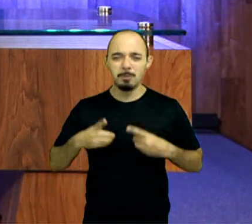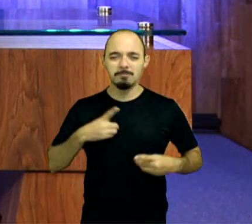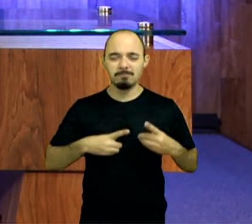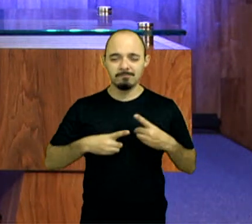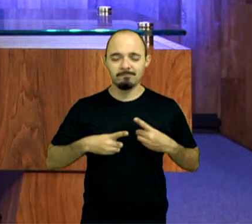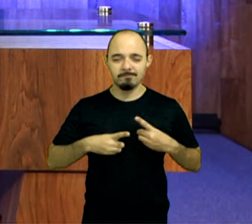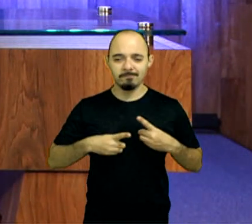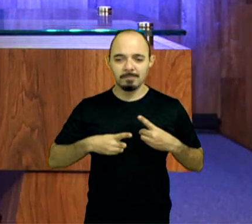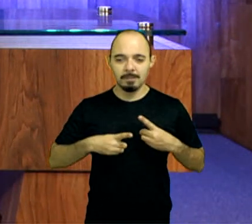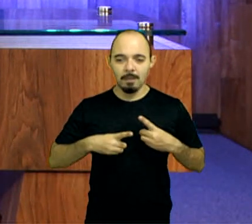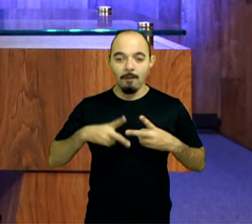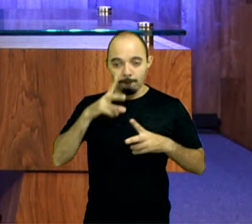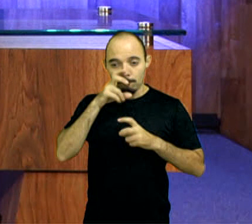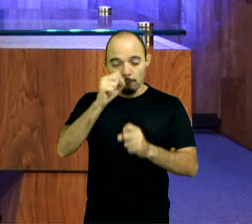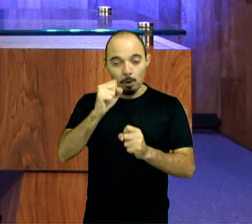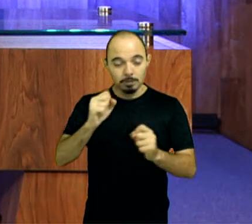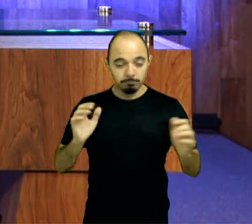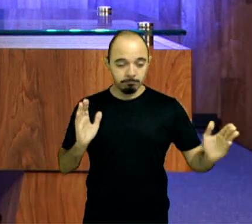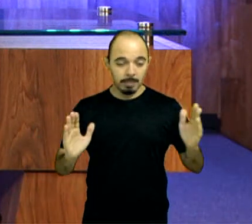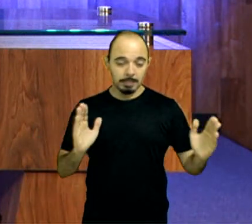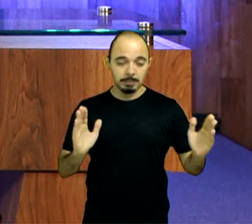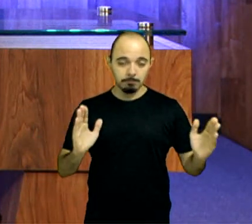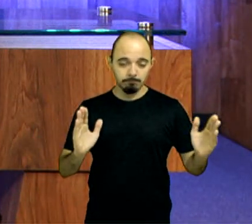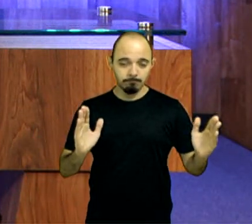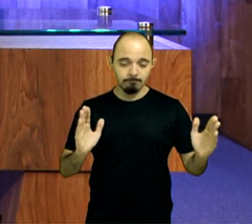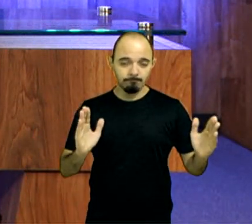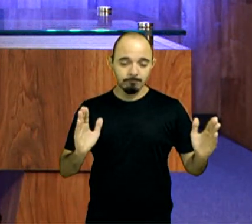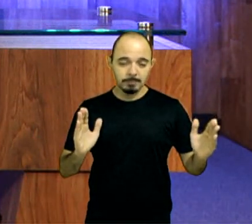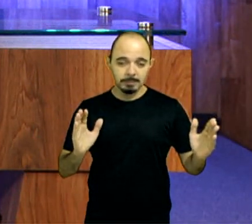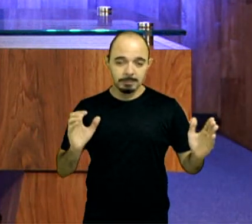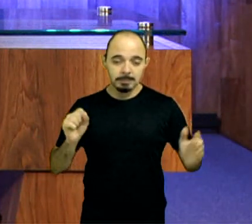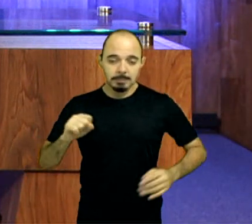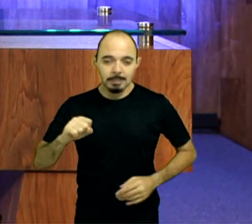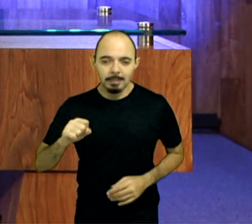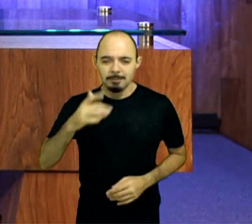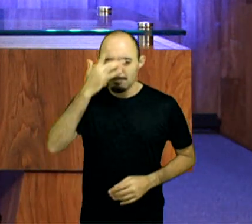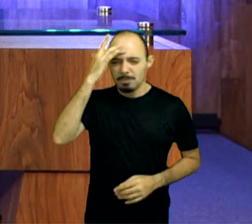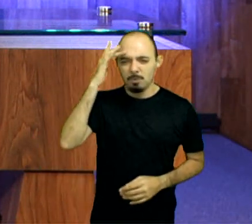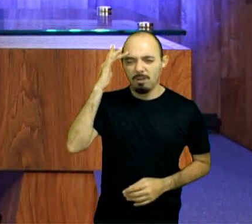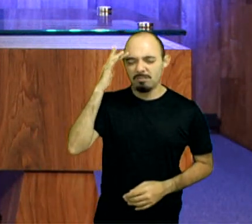muito forte. As pessoas se abatem.